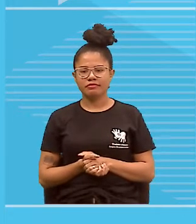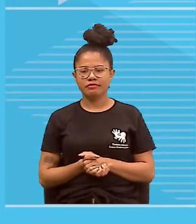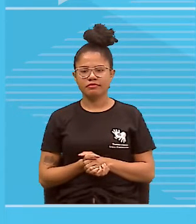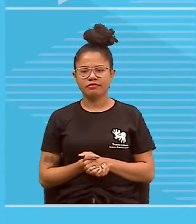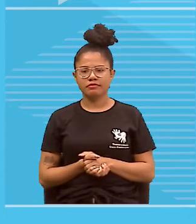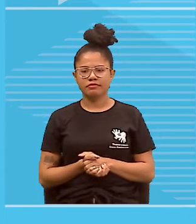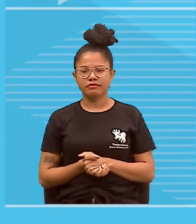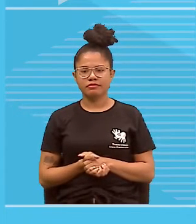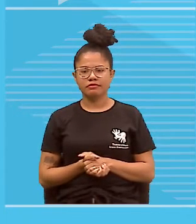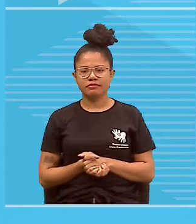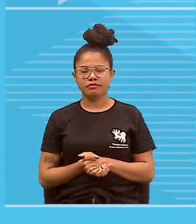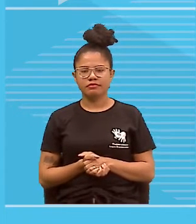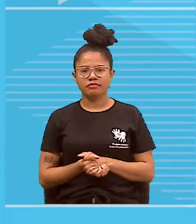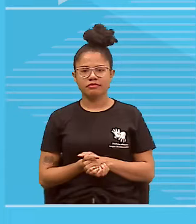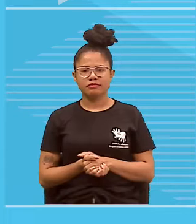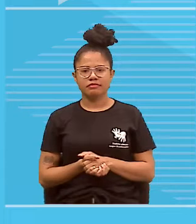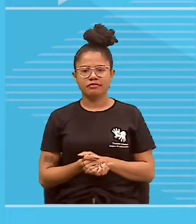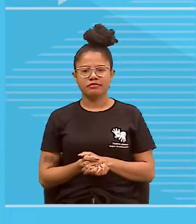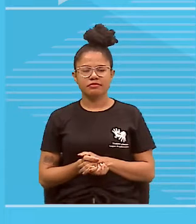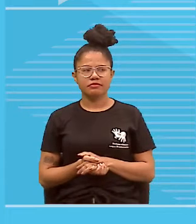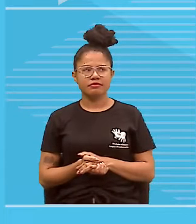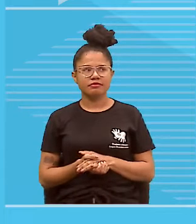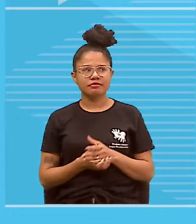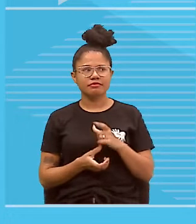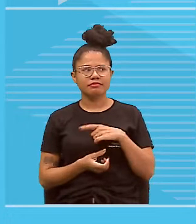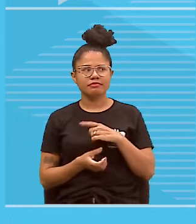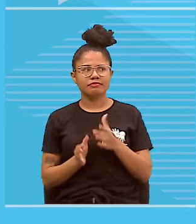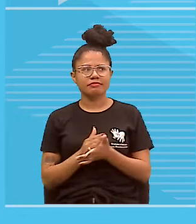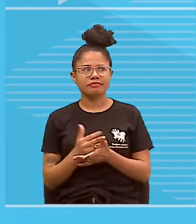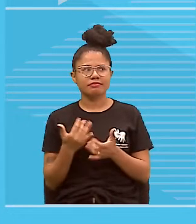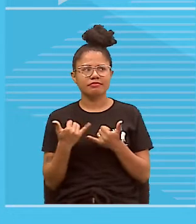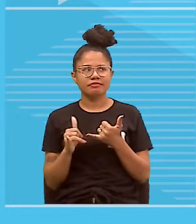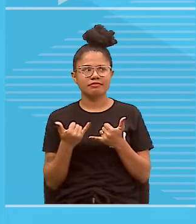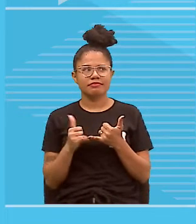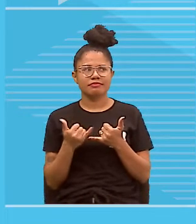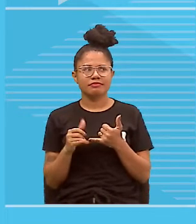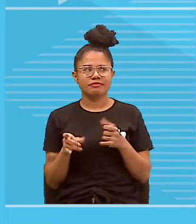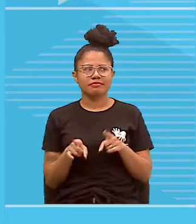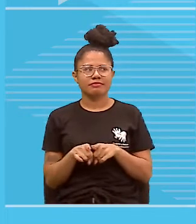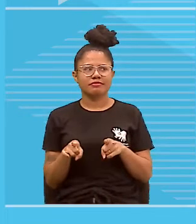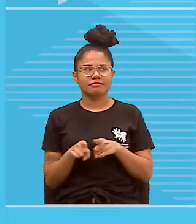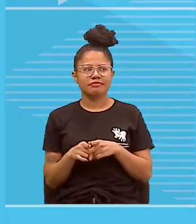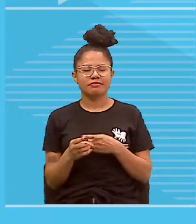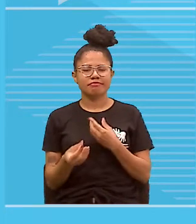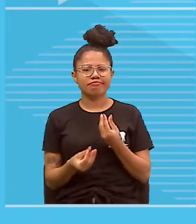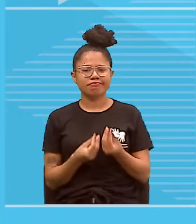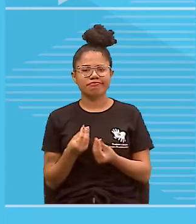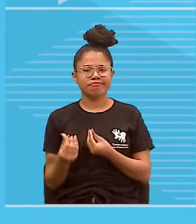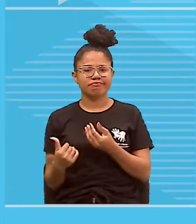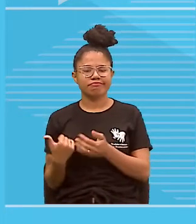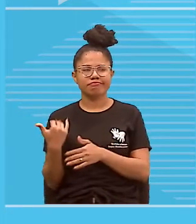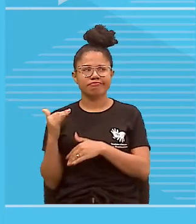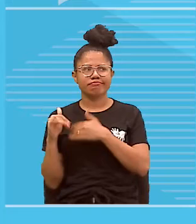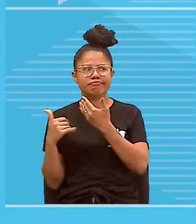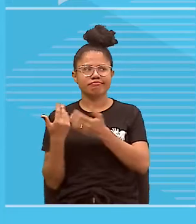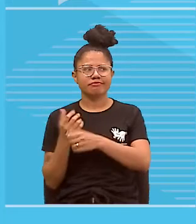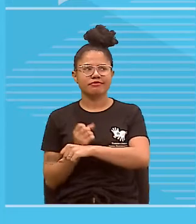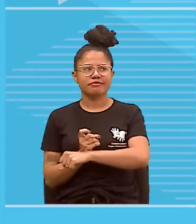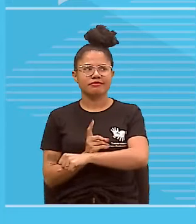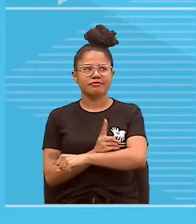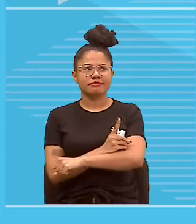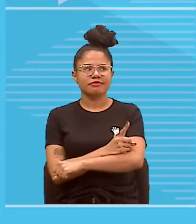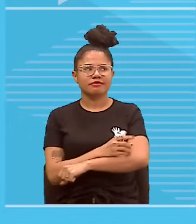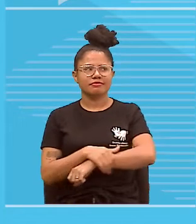então vamos ver aqui algumas das semelhanças né E como se dá a evolução desses